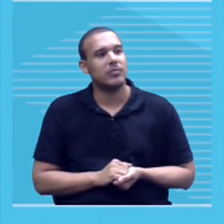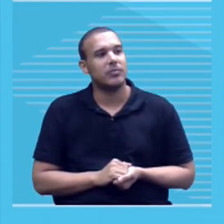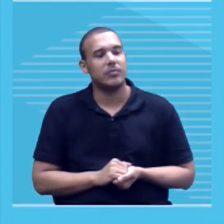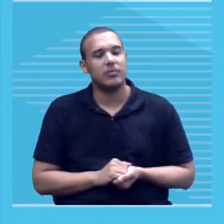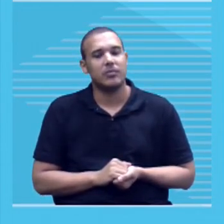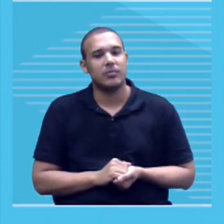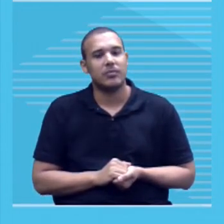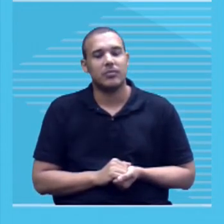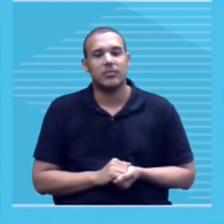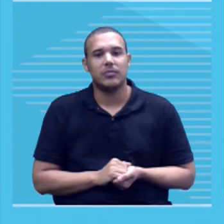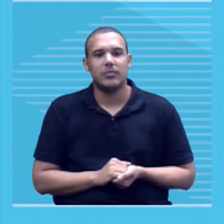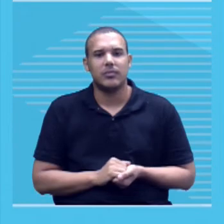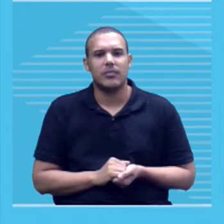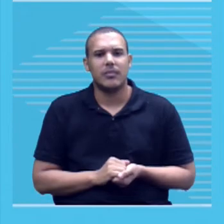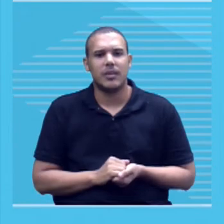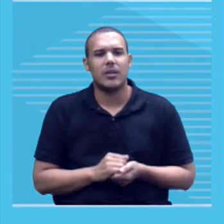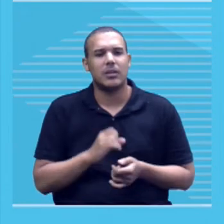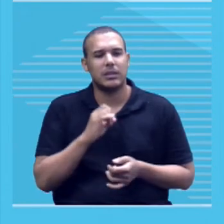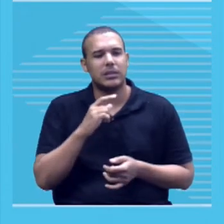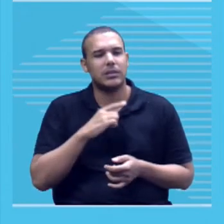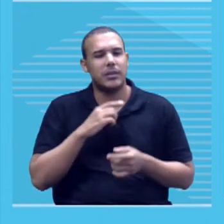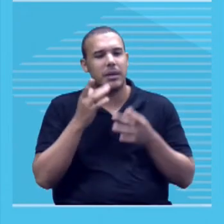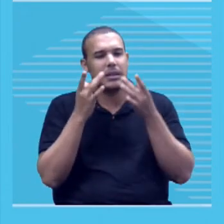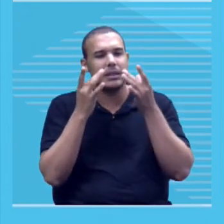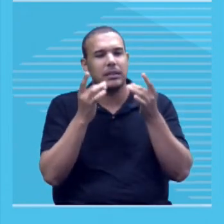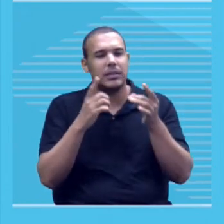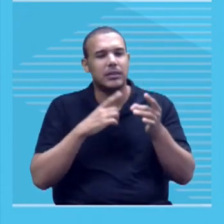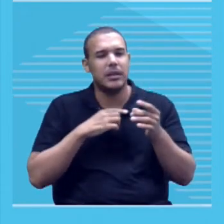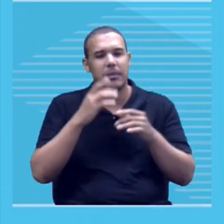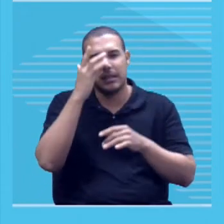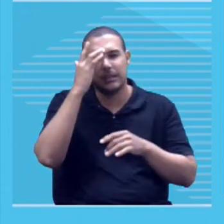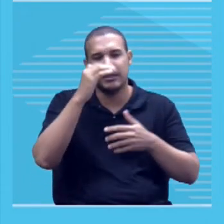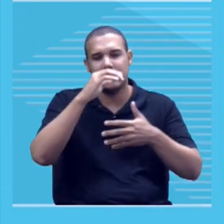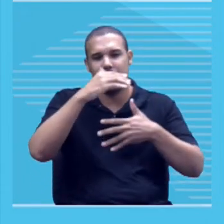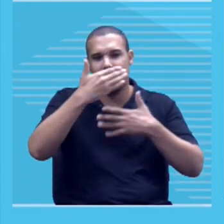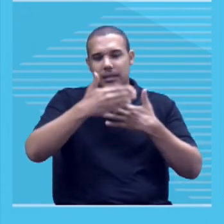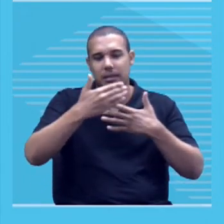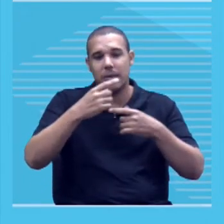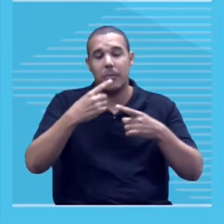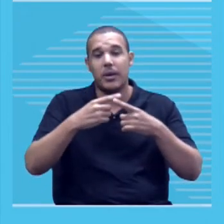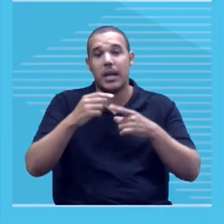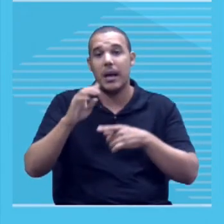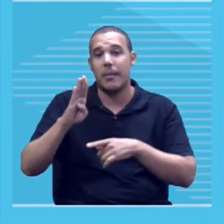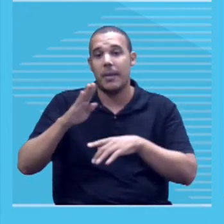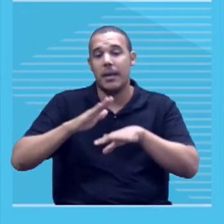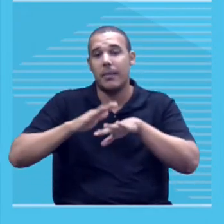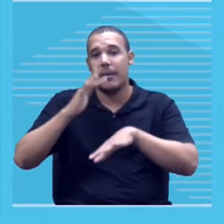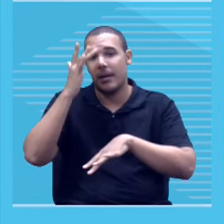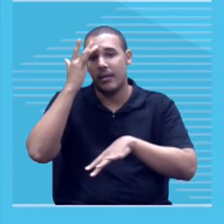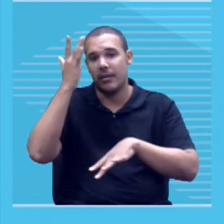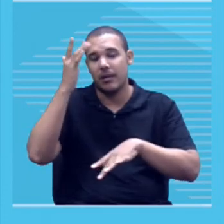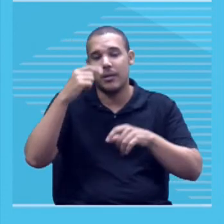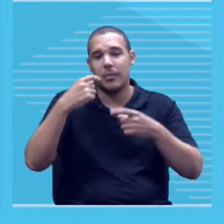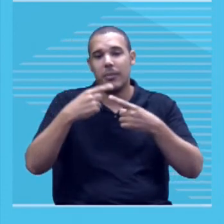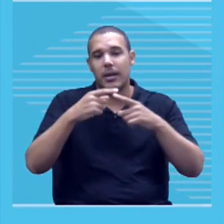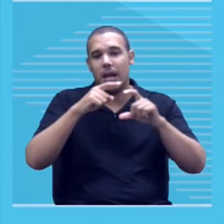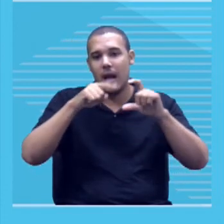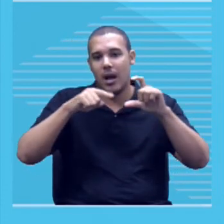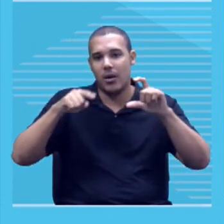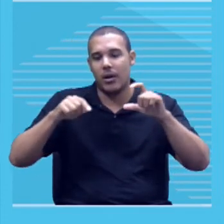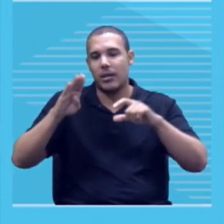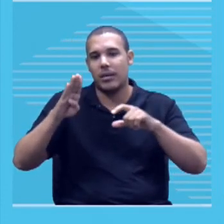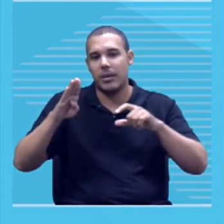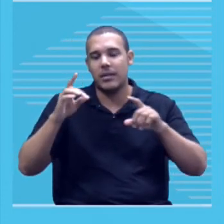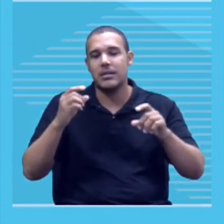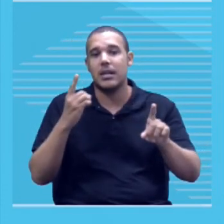atento, ele tem maior facilidade na prova, porque ele sabe que a letra B é mais fácil. E com a corrente da letra B, eu consigo achar a